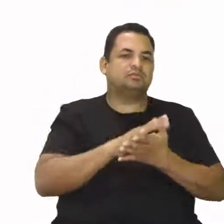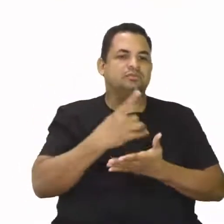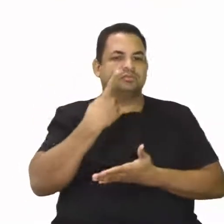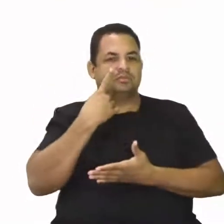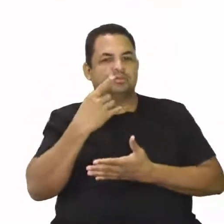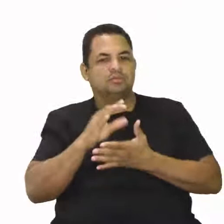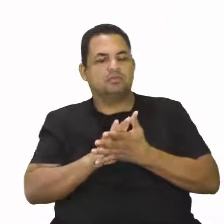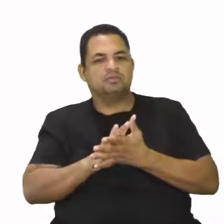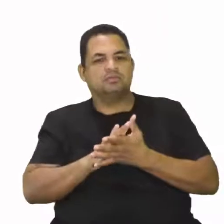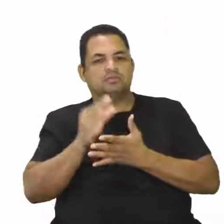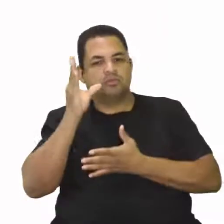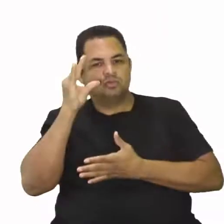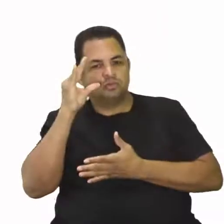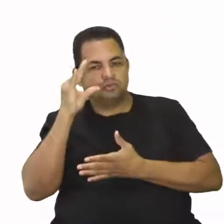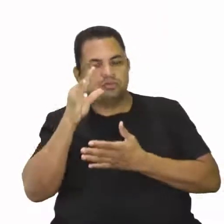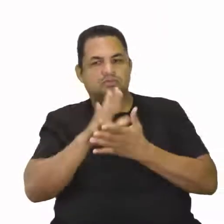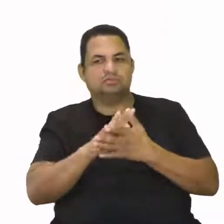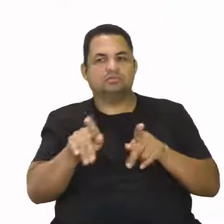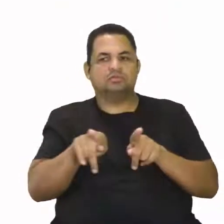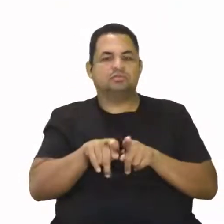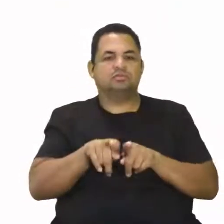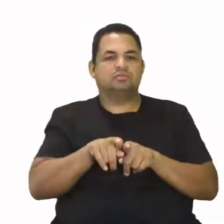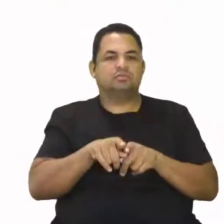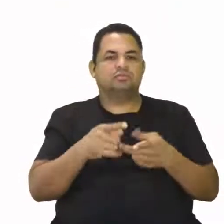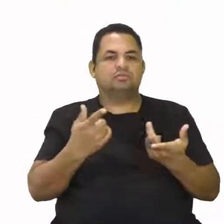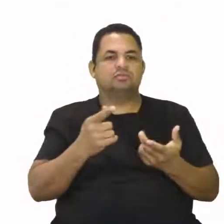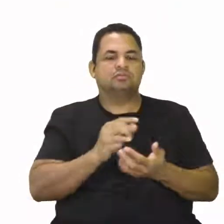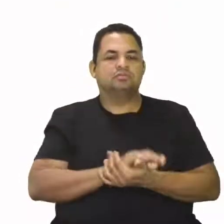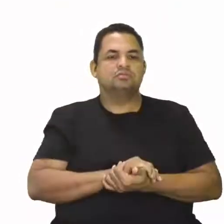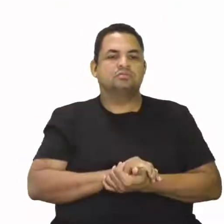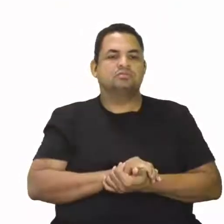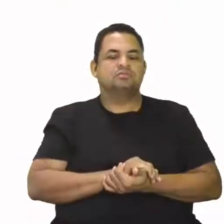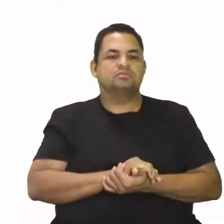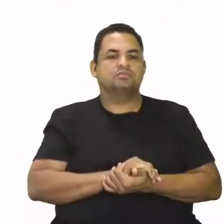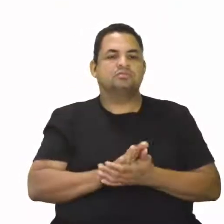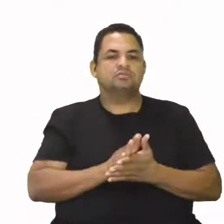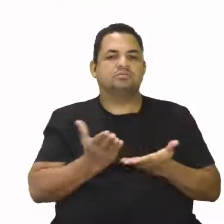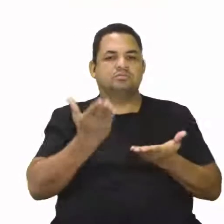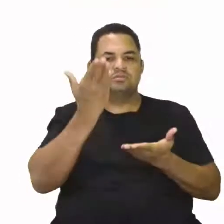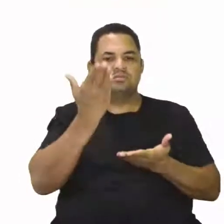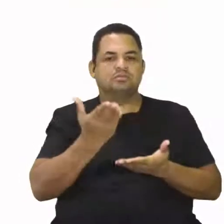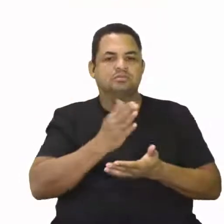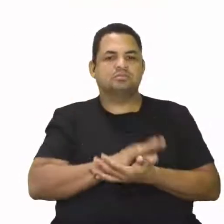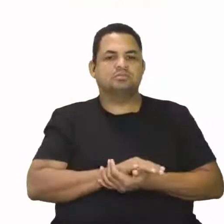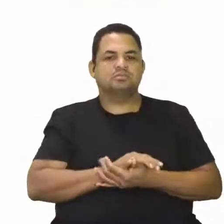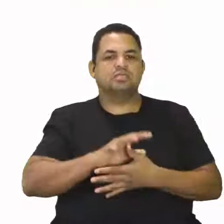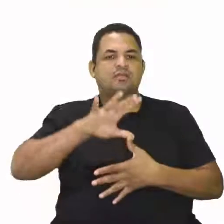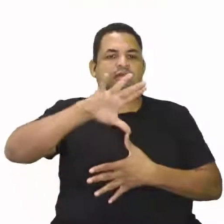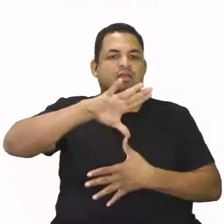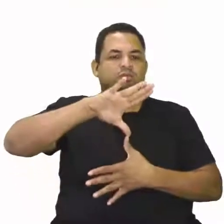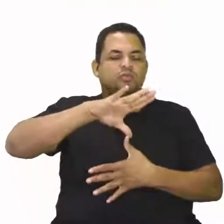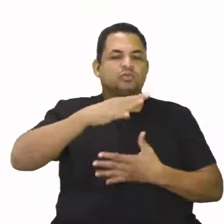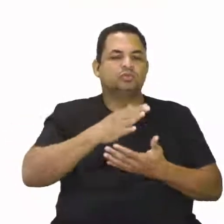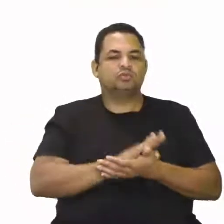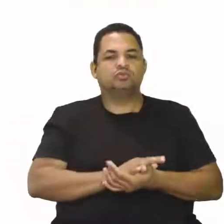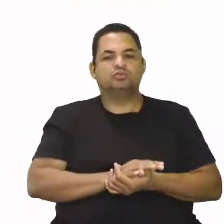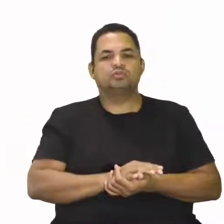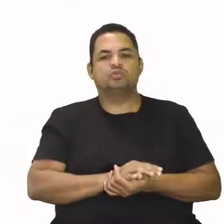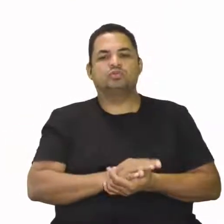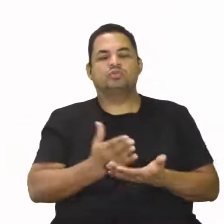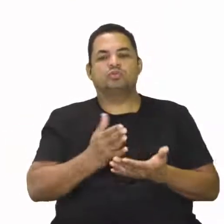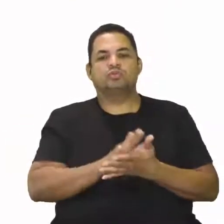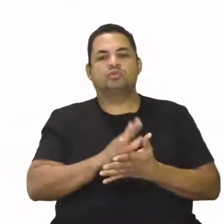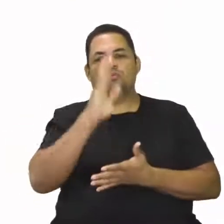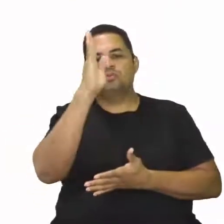curiosidades da Bolívia. Nós também descobrimos que ela, claro, né, tá localizada aqui na América do Sul, como o Brasil.